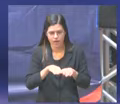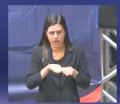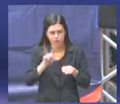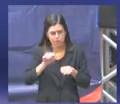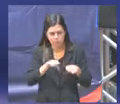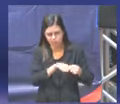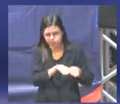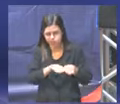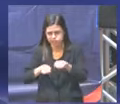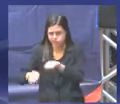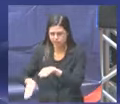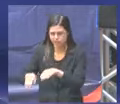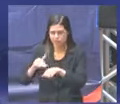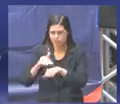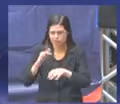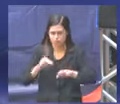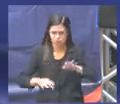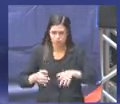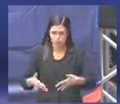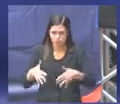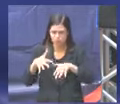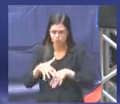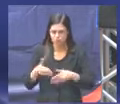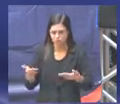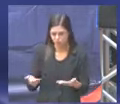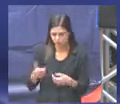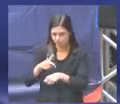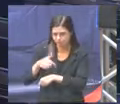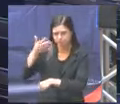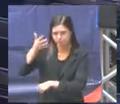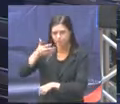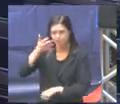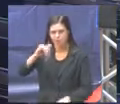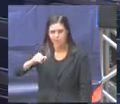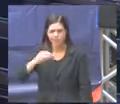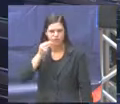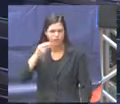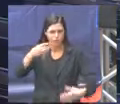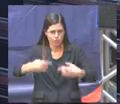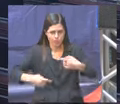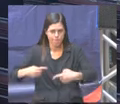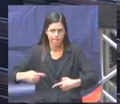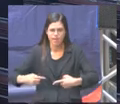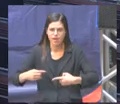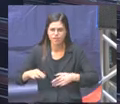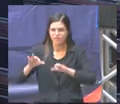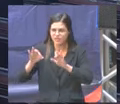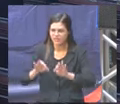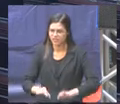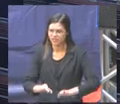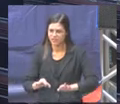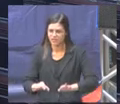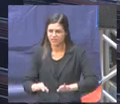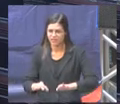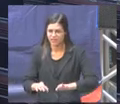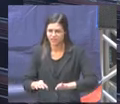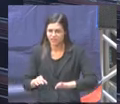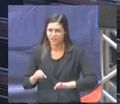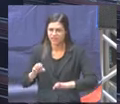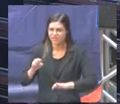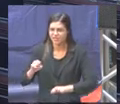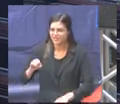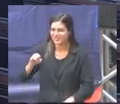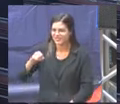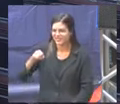agora eu passo a palavra para cada um de vocês e vamos aproveitar o debate. Os meninos, eu tenho certeza que não vão ficar chateados se a